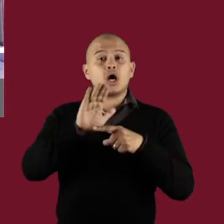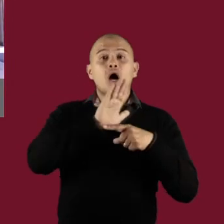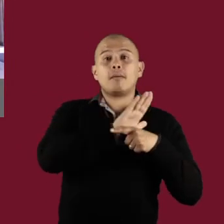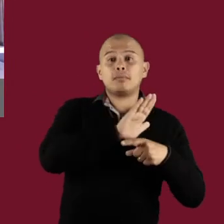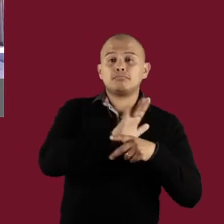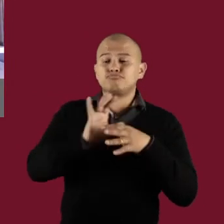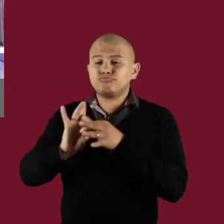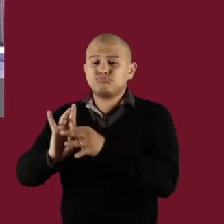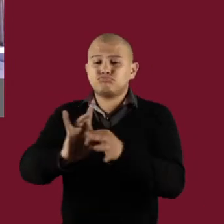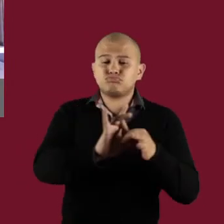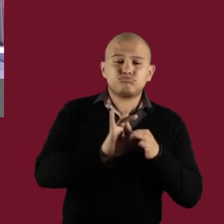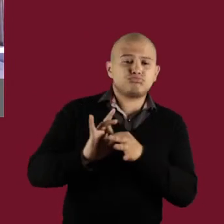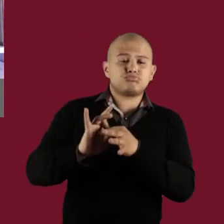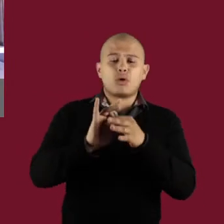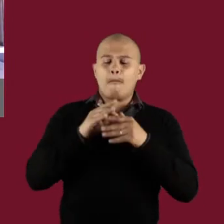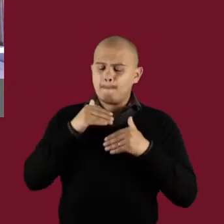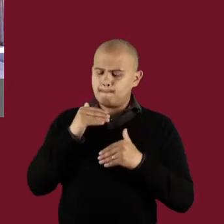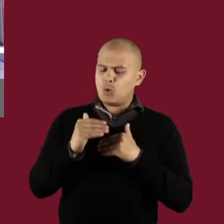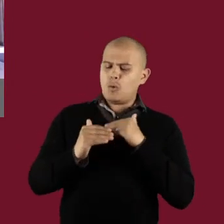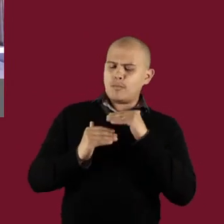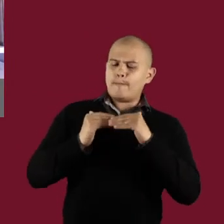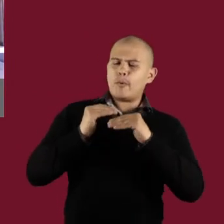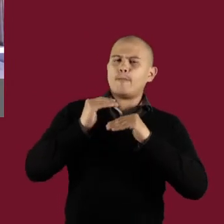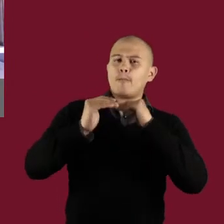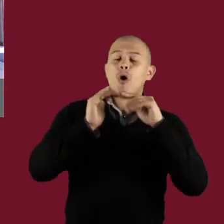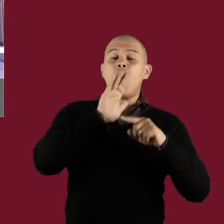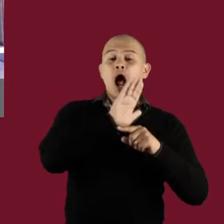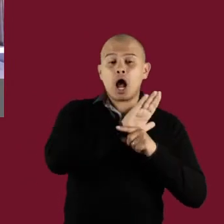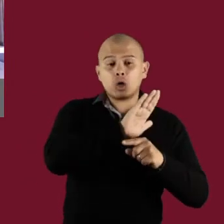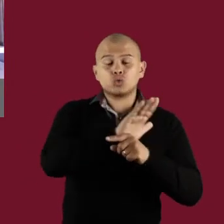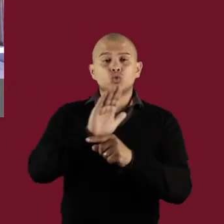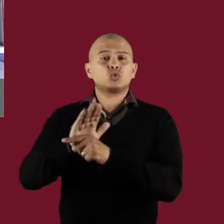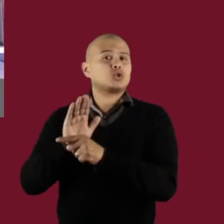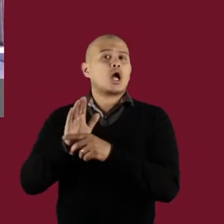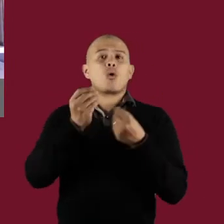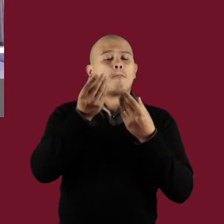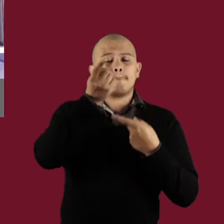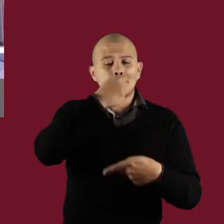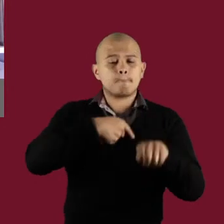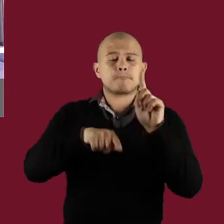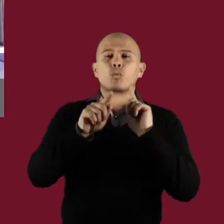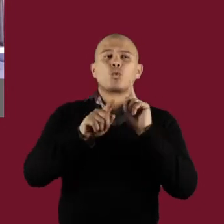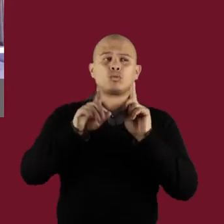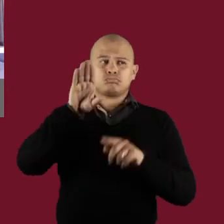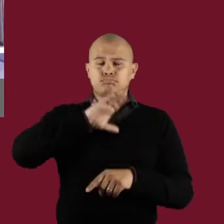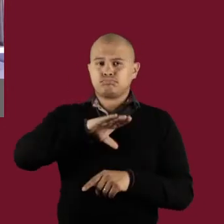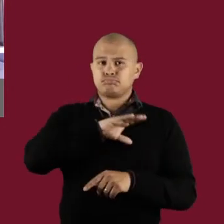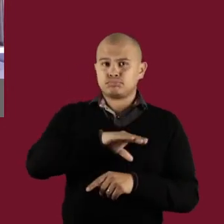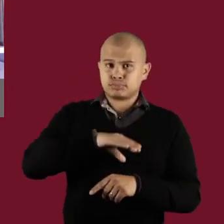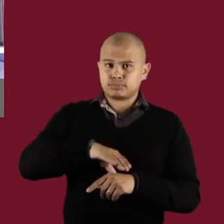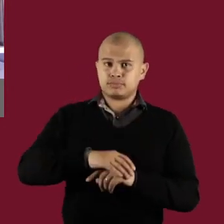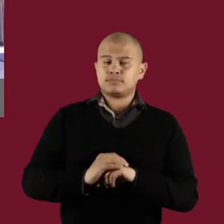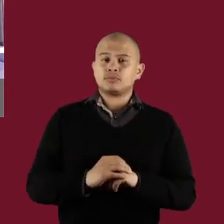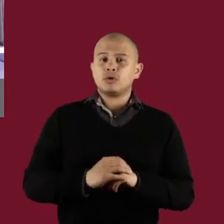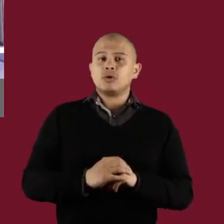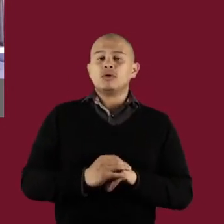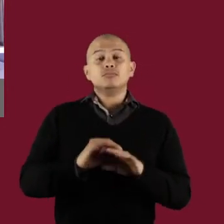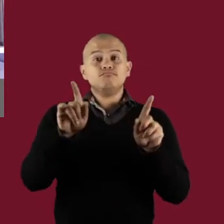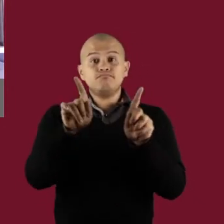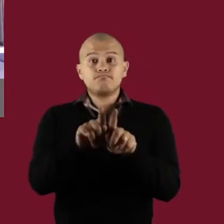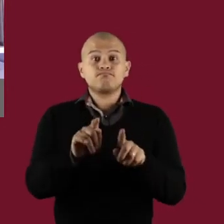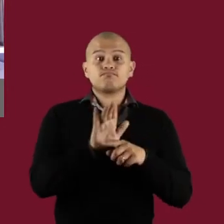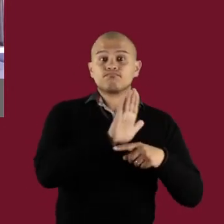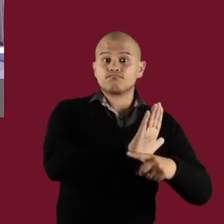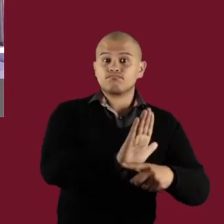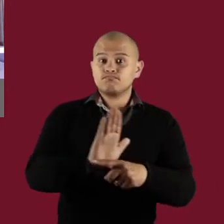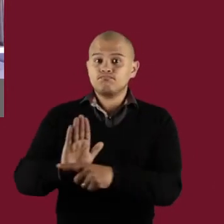desenvolvimento. Portanto, para ajudar a promover o desenvolvimento, para ajudar também a